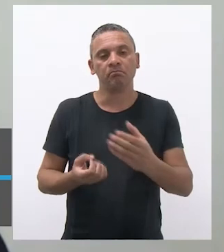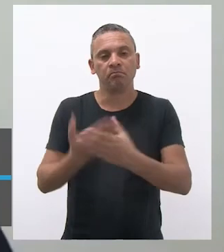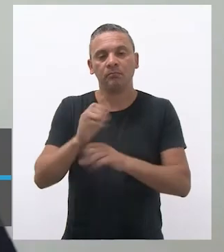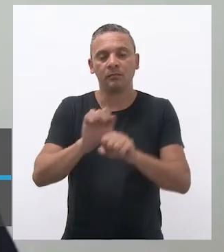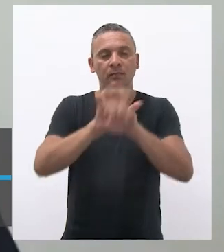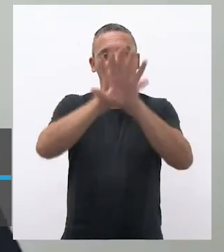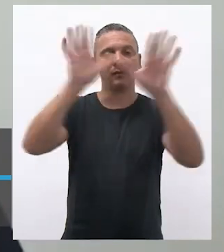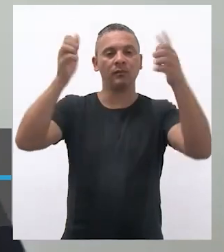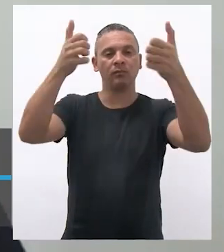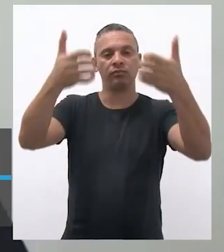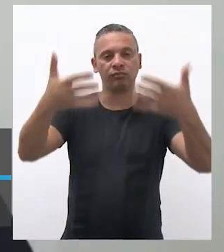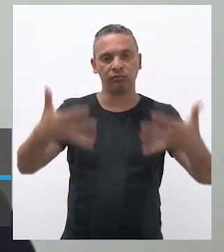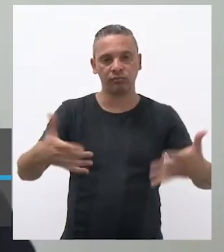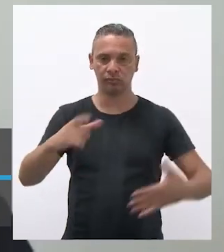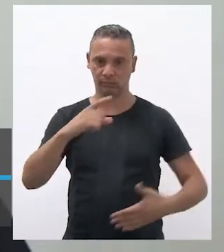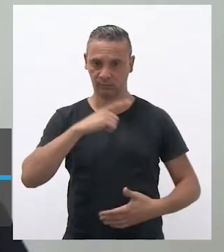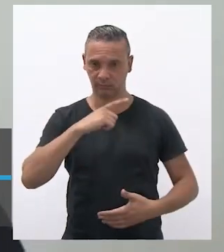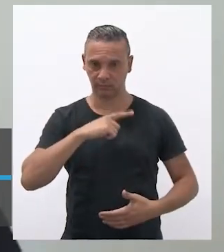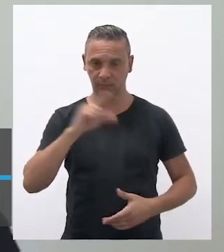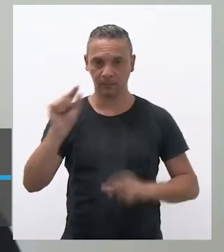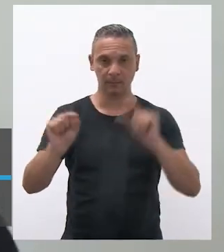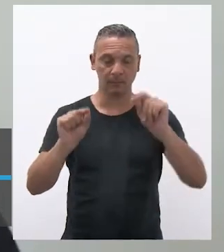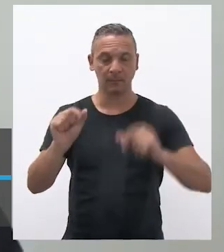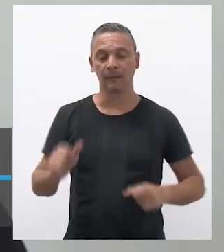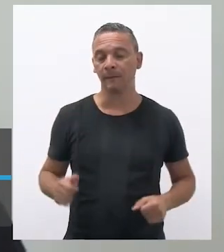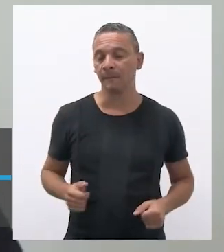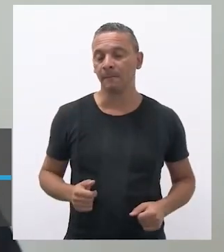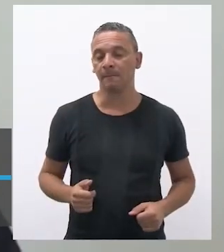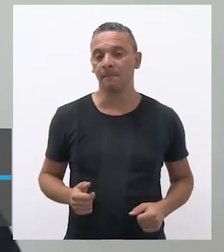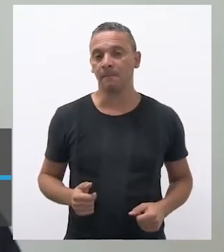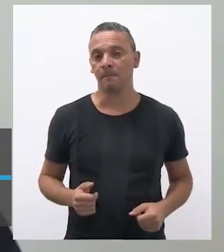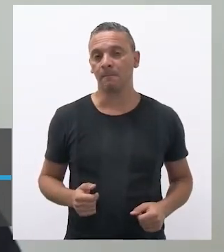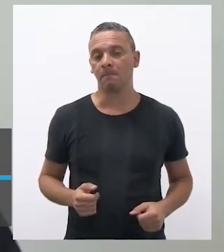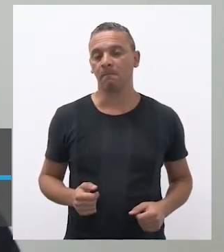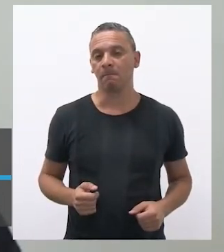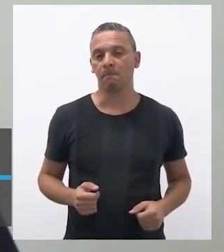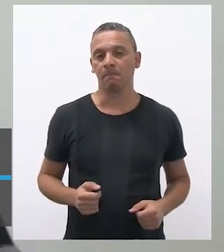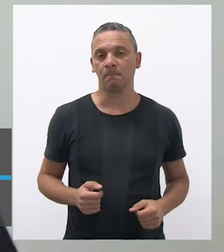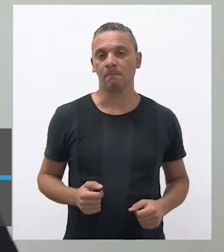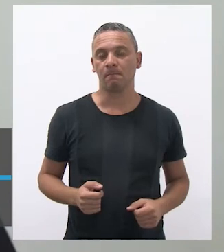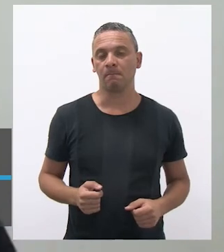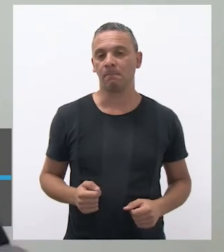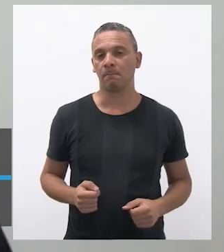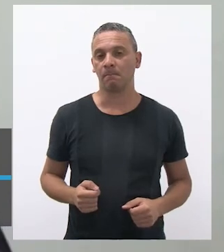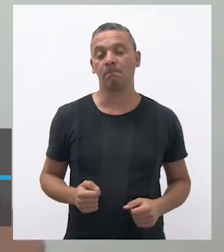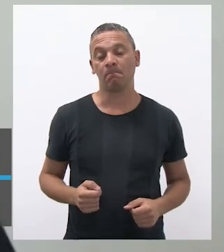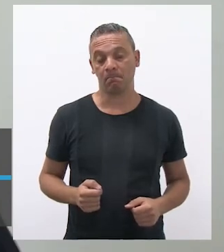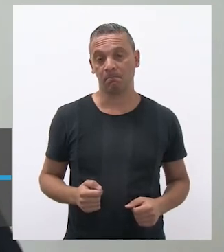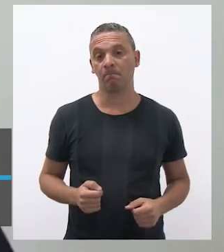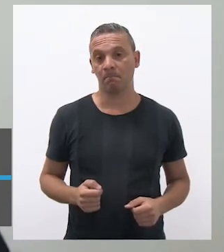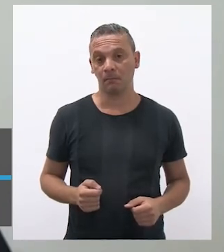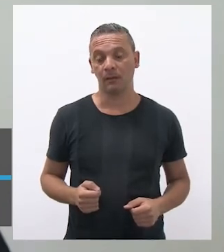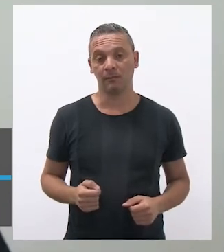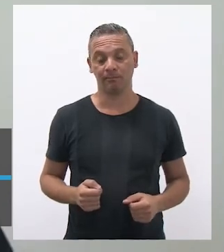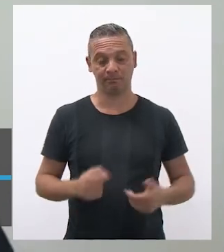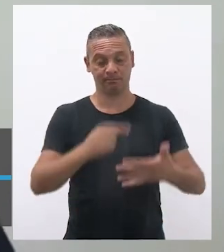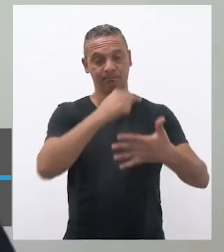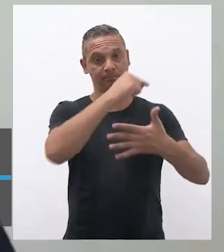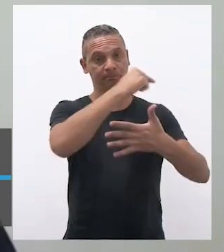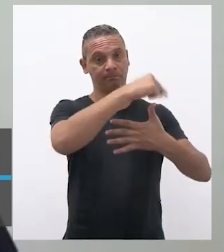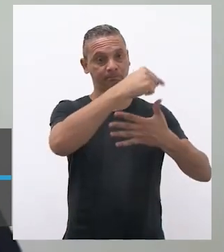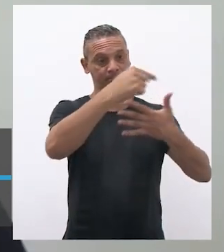esclarecimentos iniciais, né, eu diria que fixaria alguns pressupostos